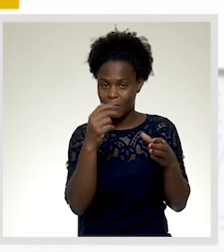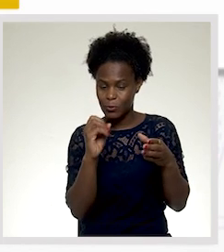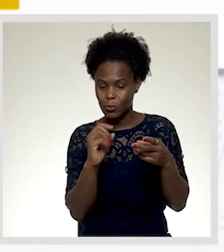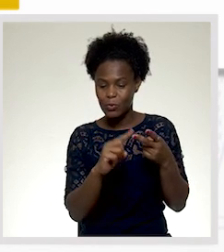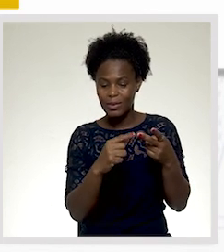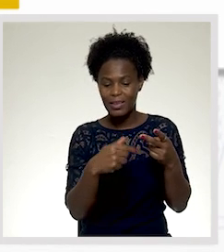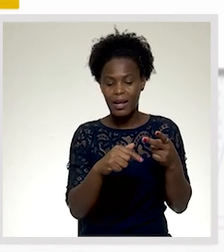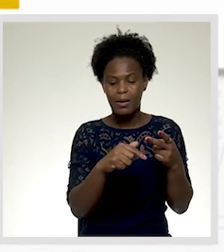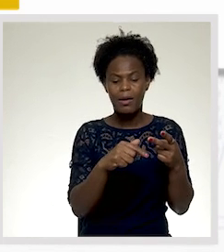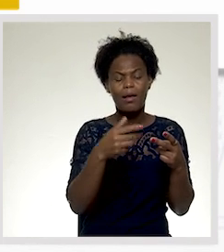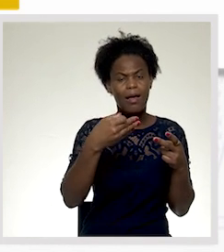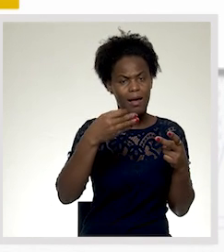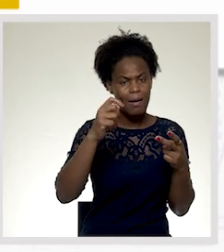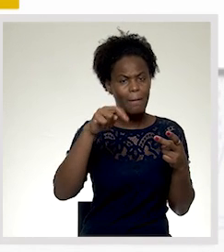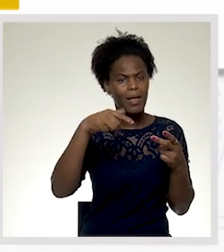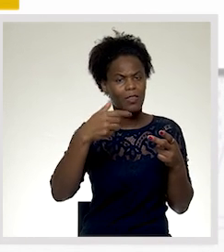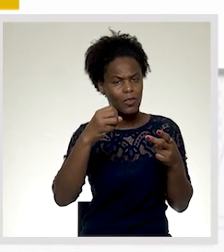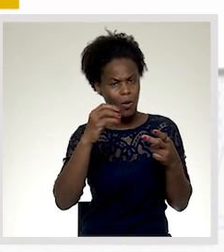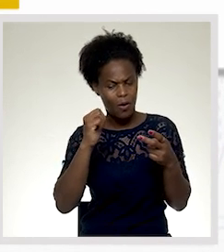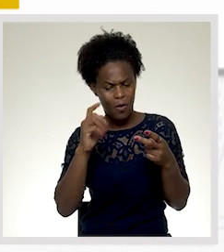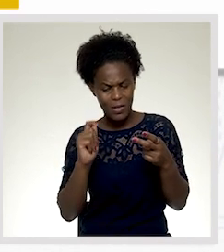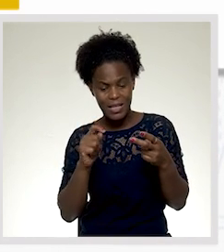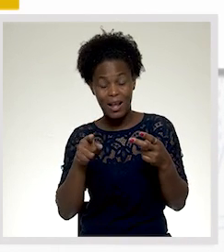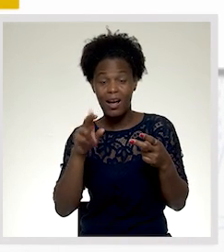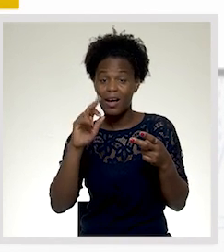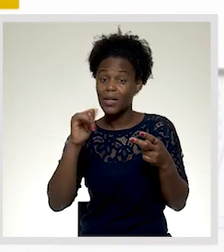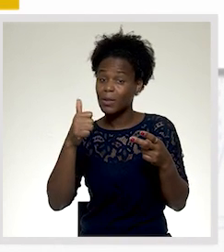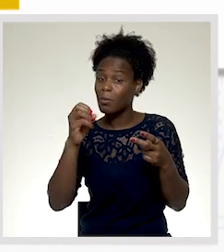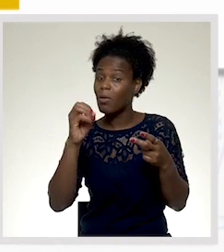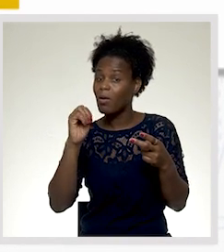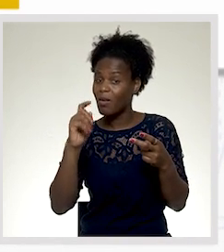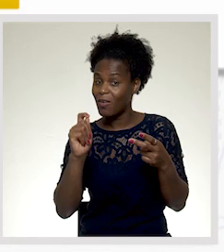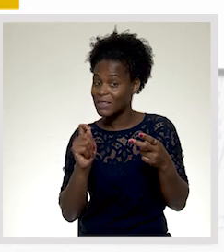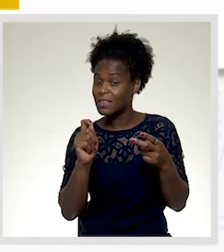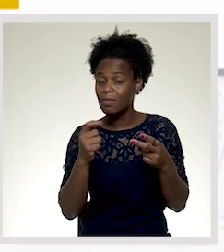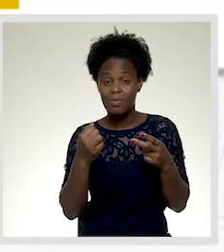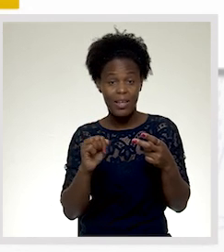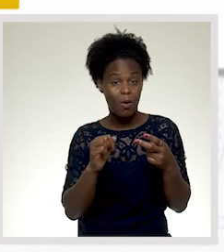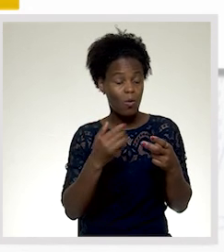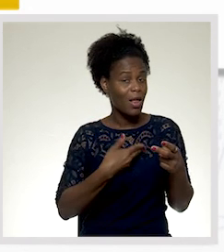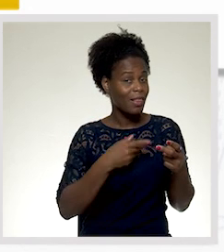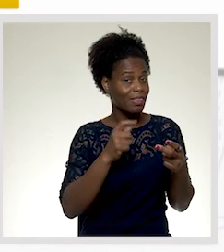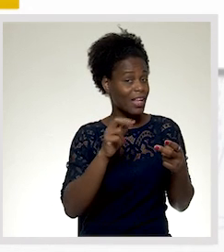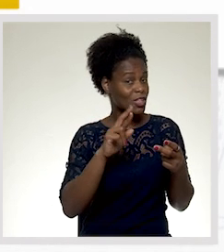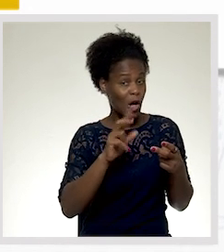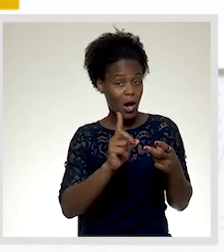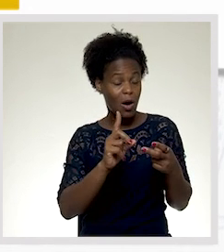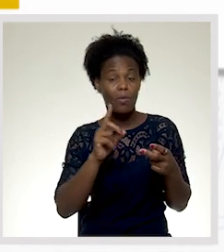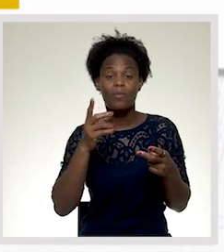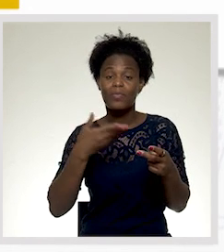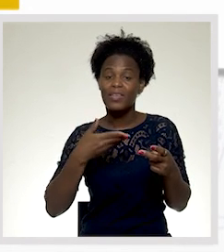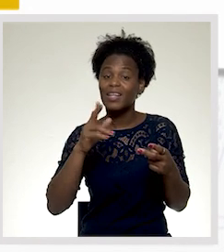nesse caso aqui é uma ribose, não é? Não uma desoxirribose como o DNA, mas sim uma ribose, porque no RNA, que nós